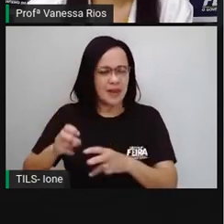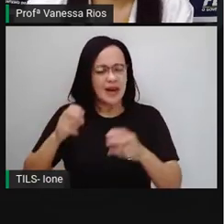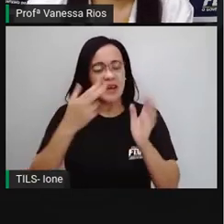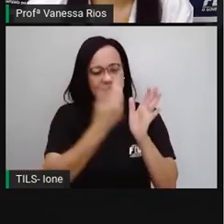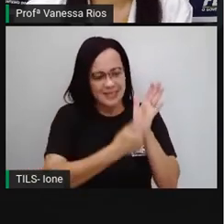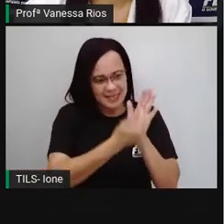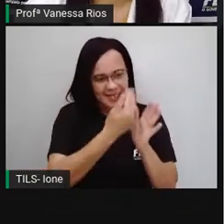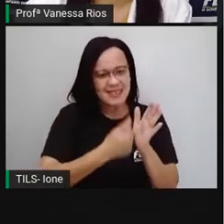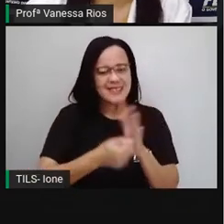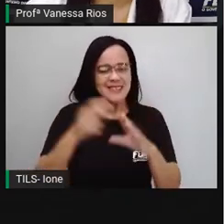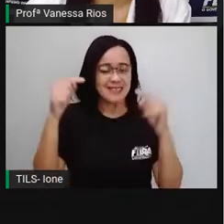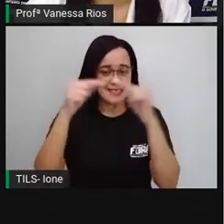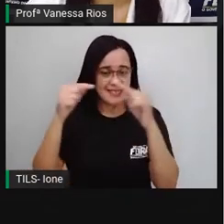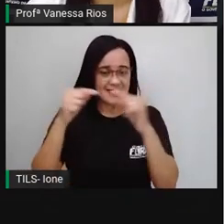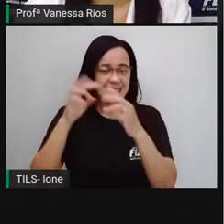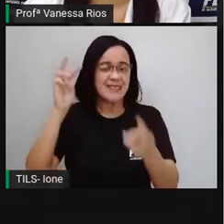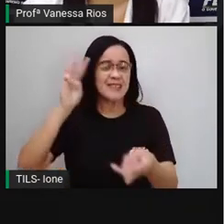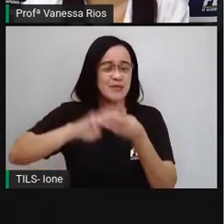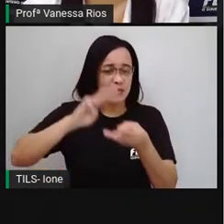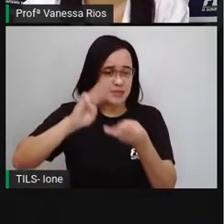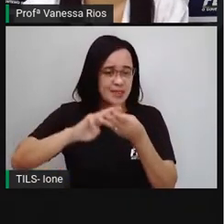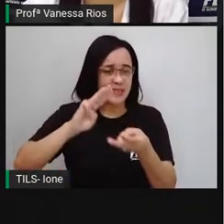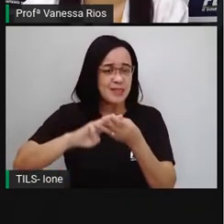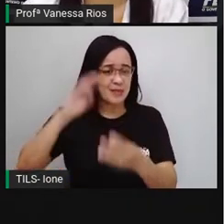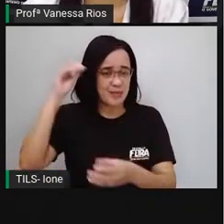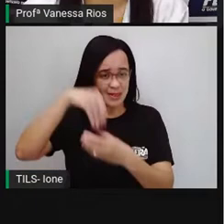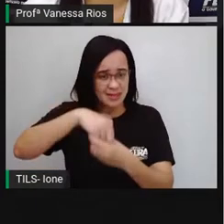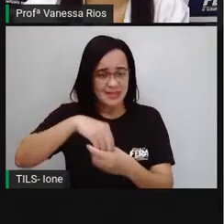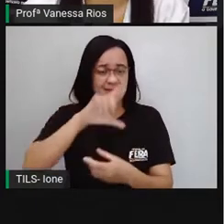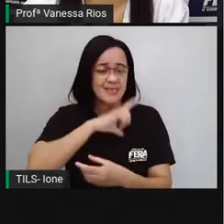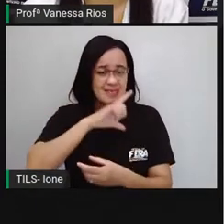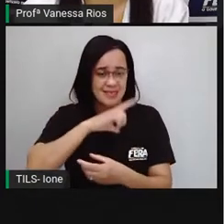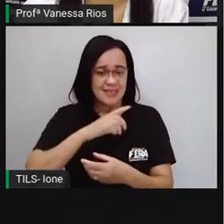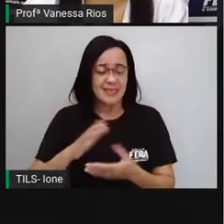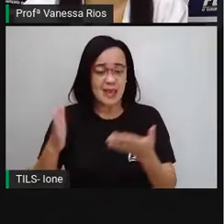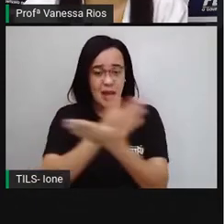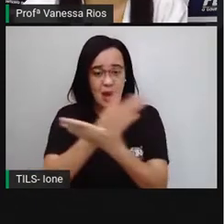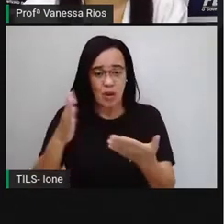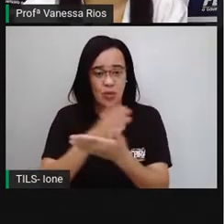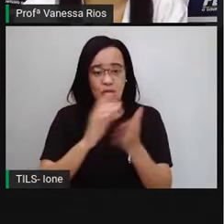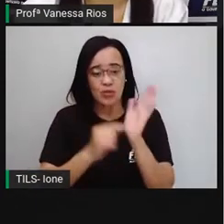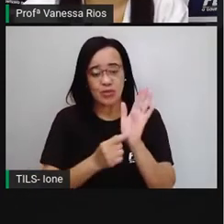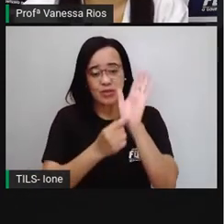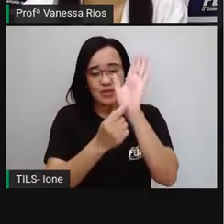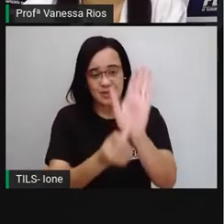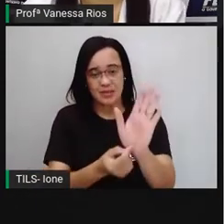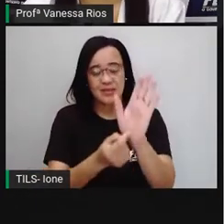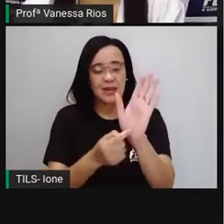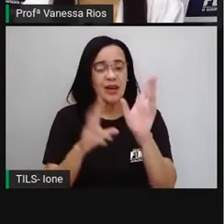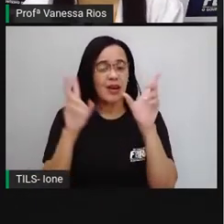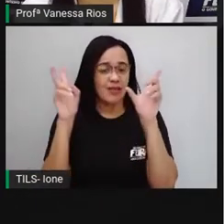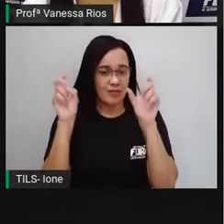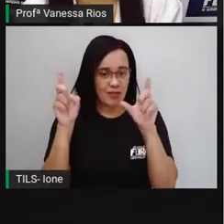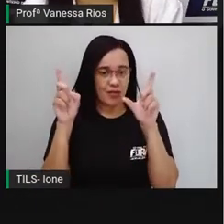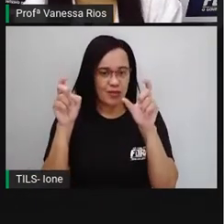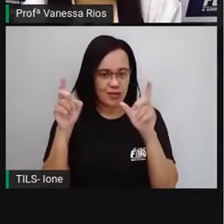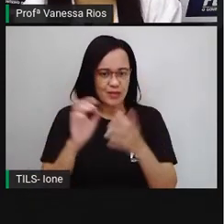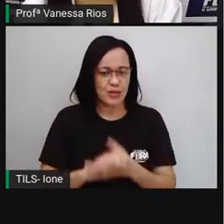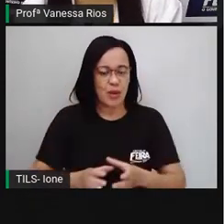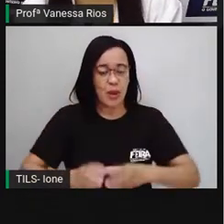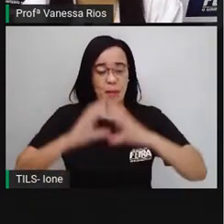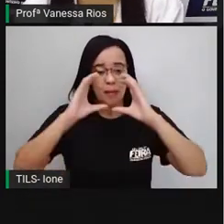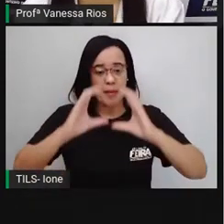nesses objetos. A Pro colocou alguns aqui para a gente identificar, né? Aí temos ali a